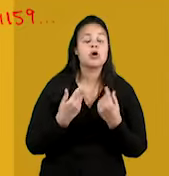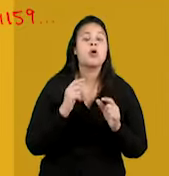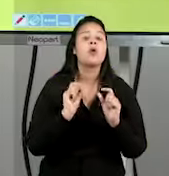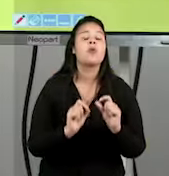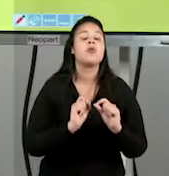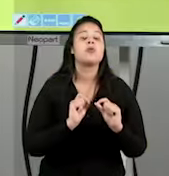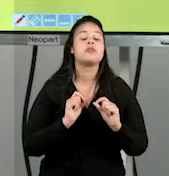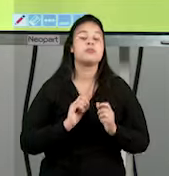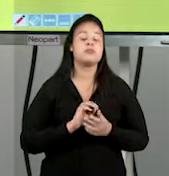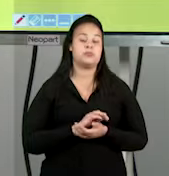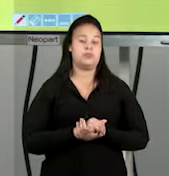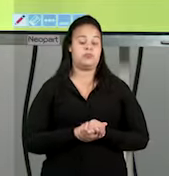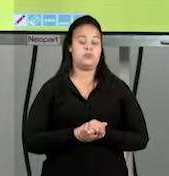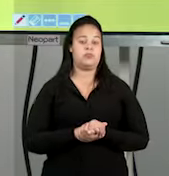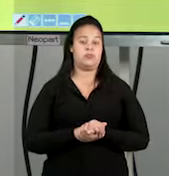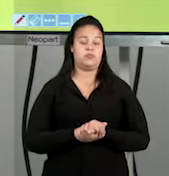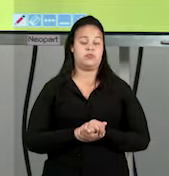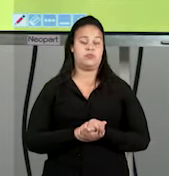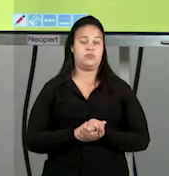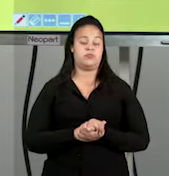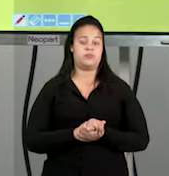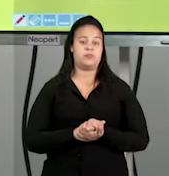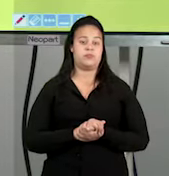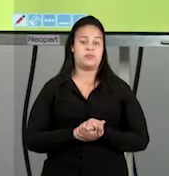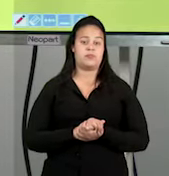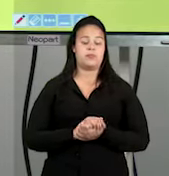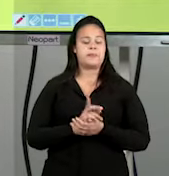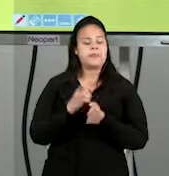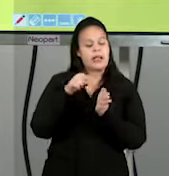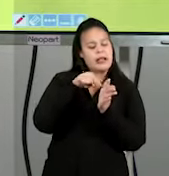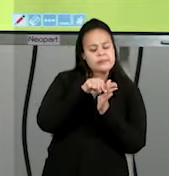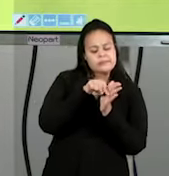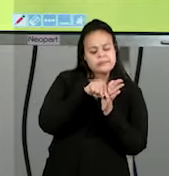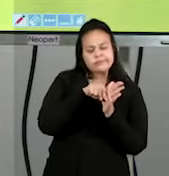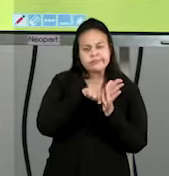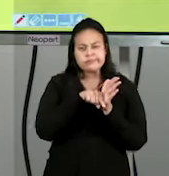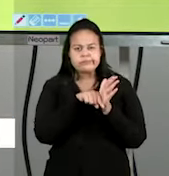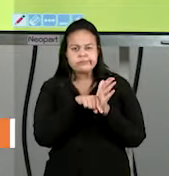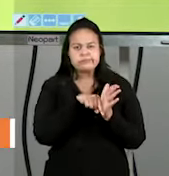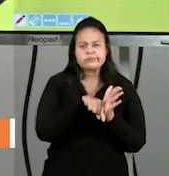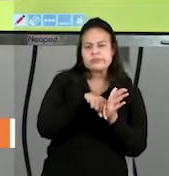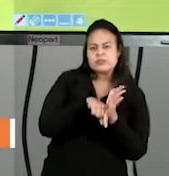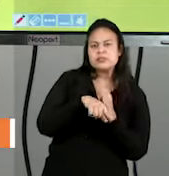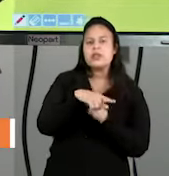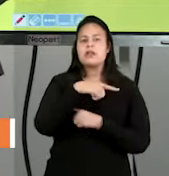né, da busca científica para chegar nessa